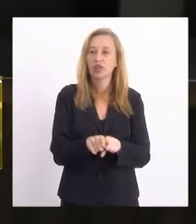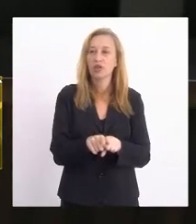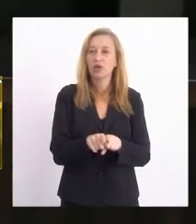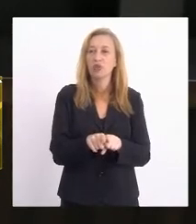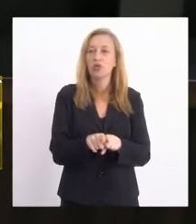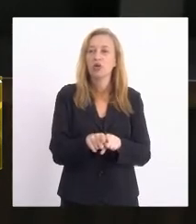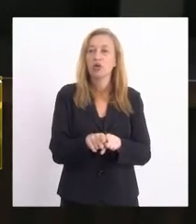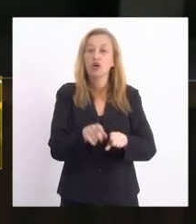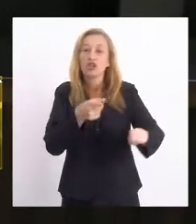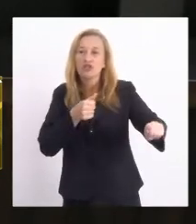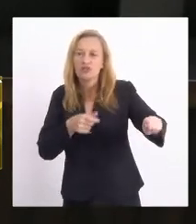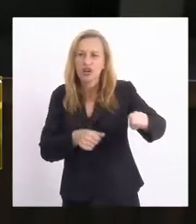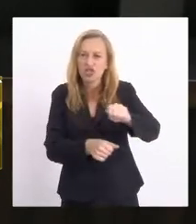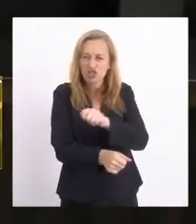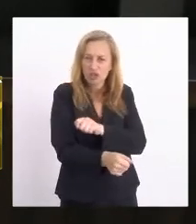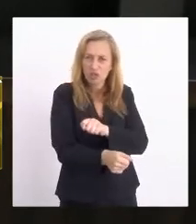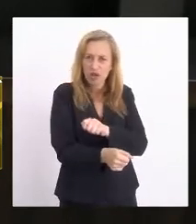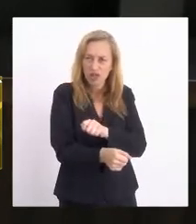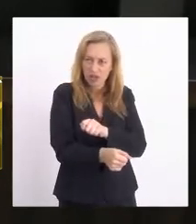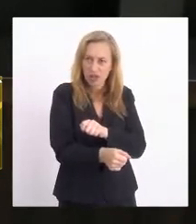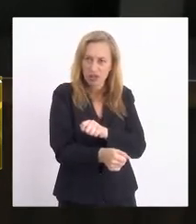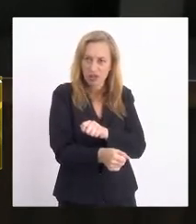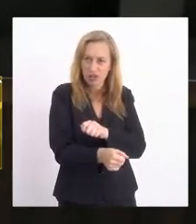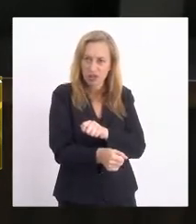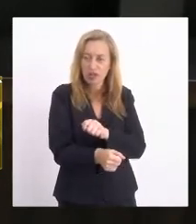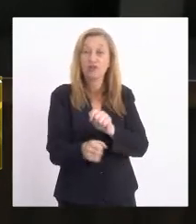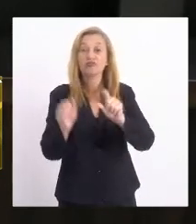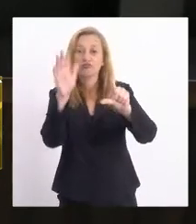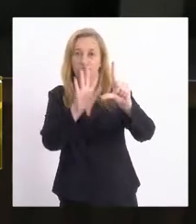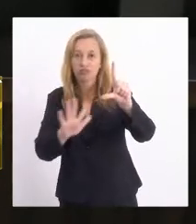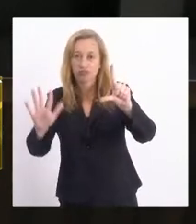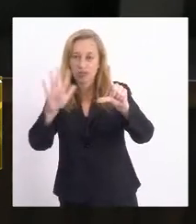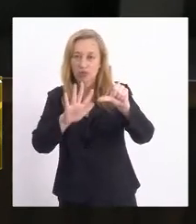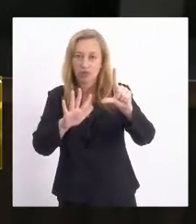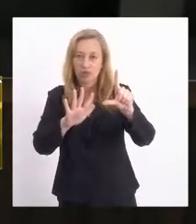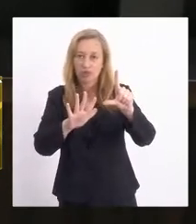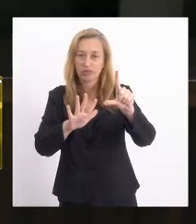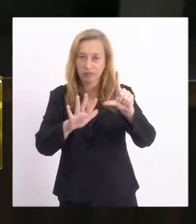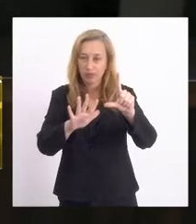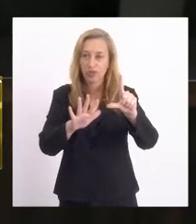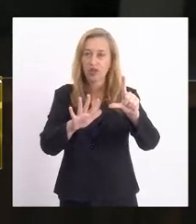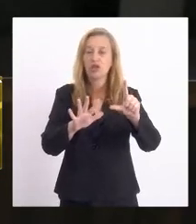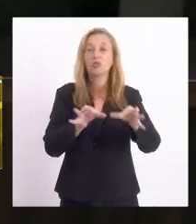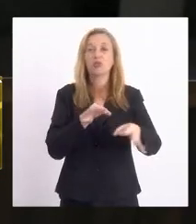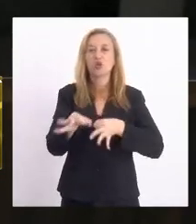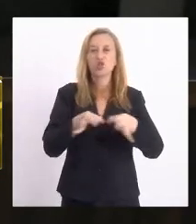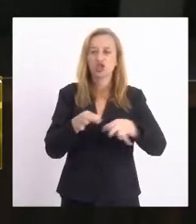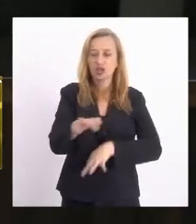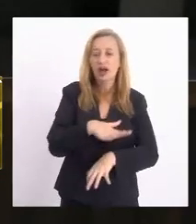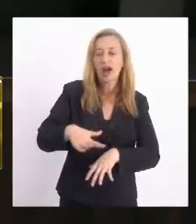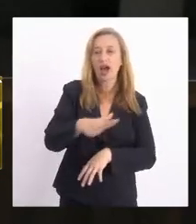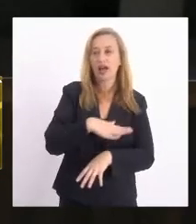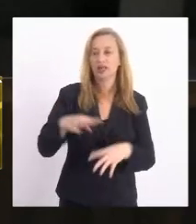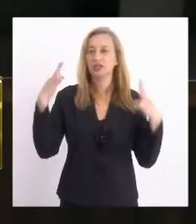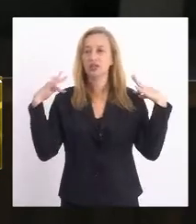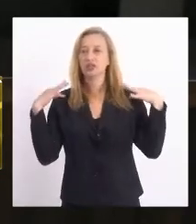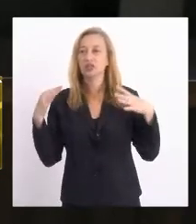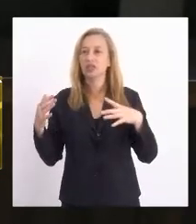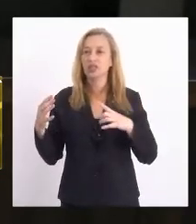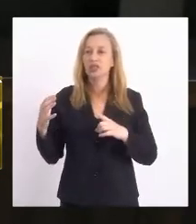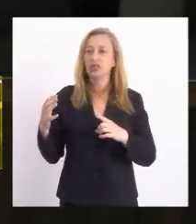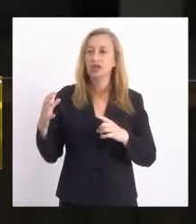que reunirá um portfólio digital de projetos no setor de turismo se aproximando o